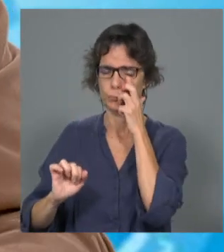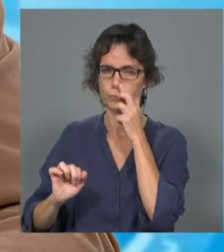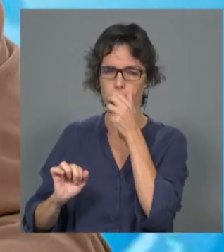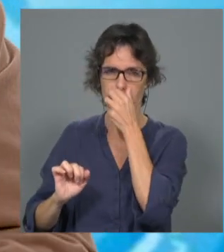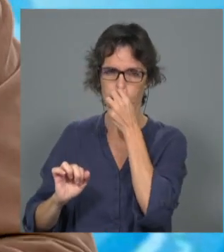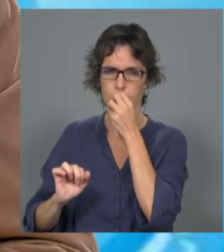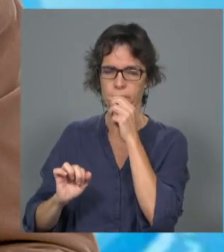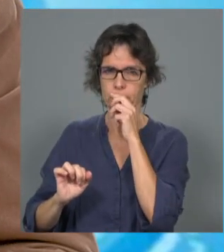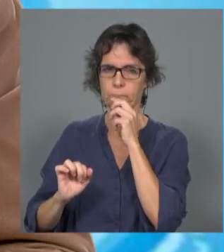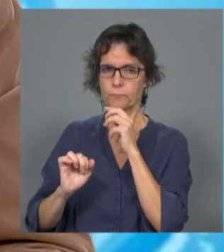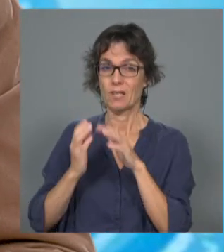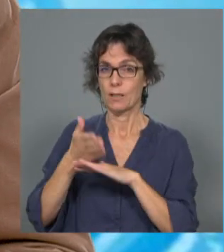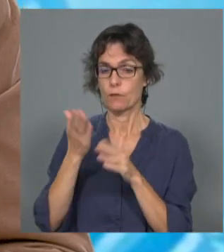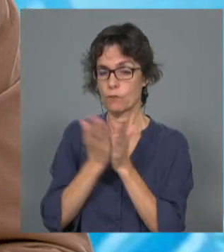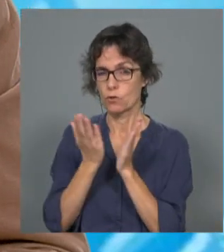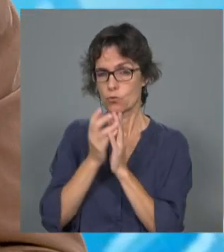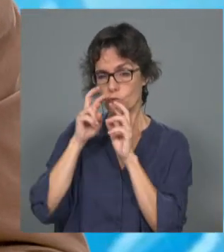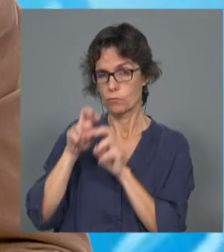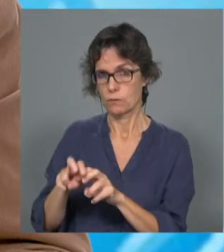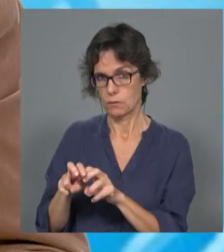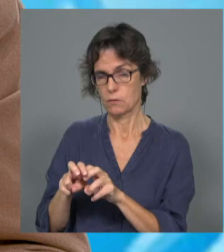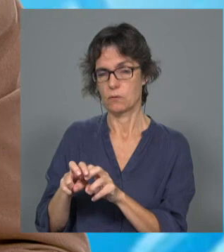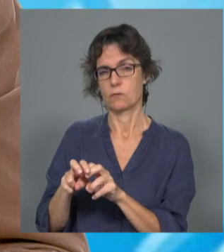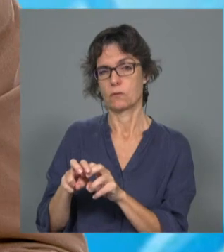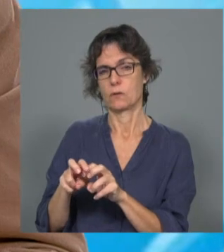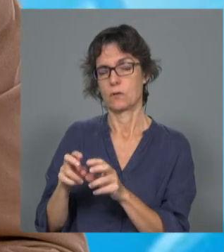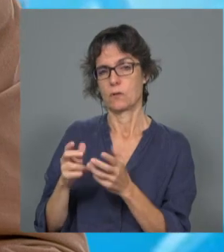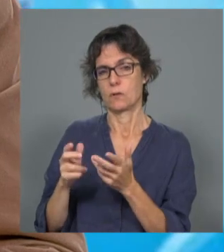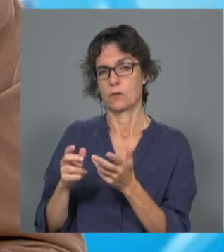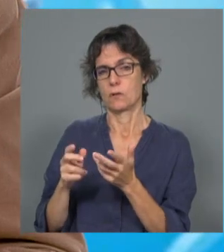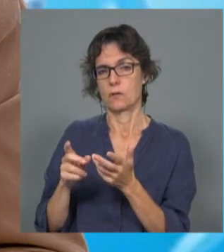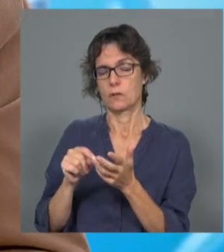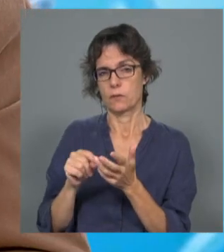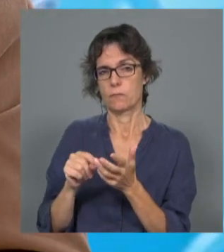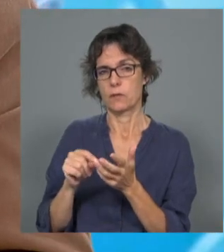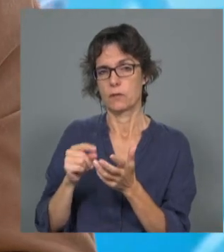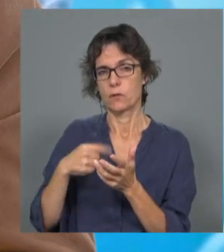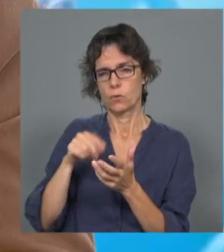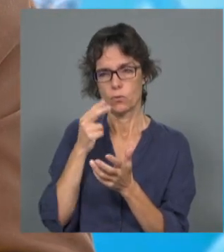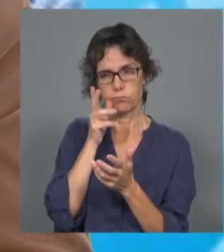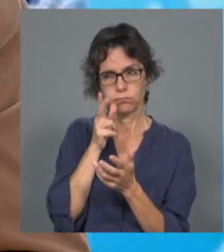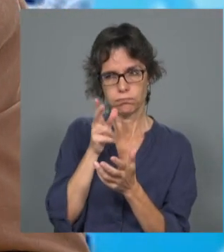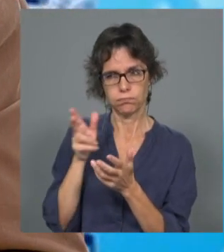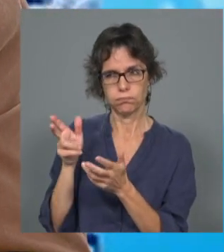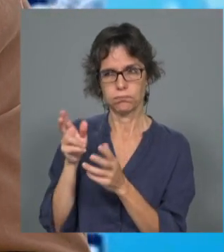Os estudos, a especialização e, sobretudo, muita atenção e muitas horas,